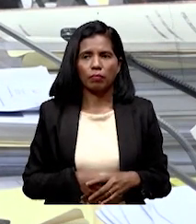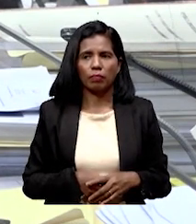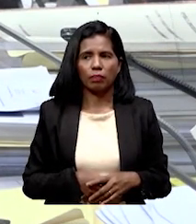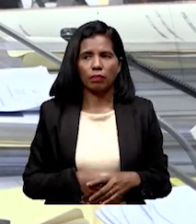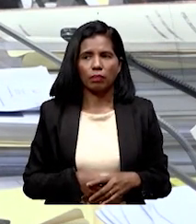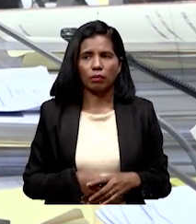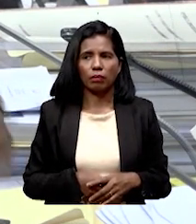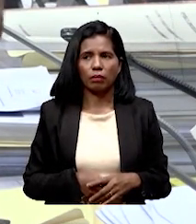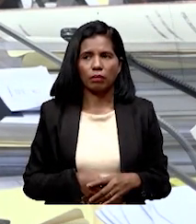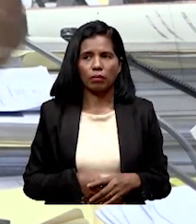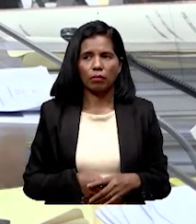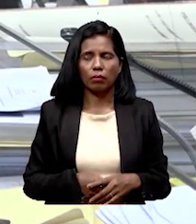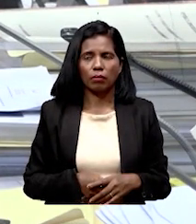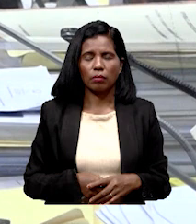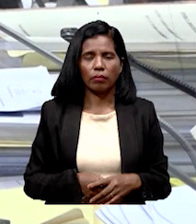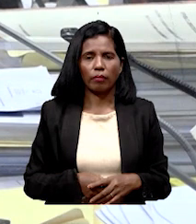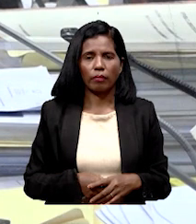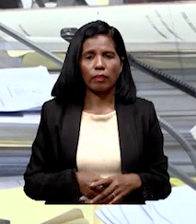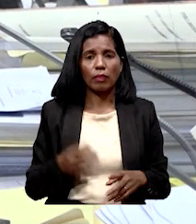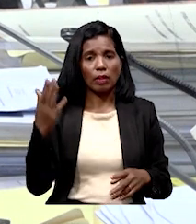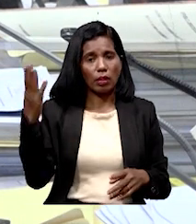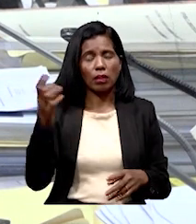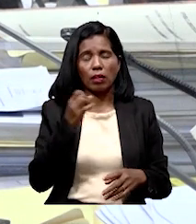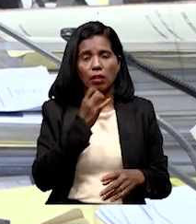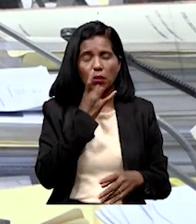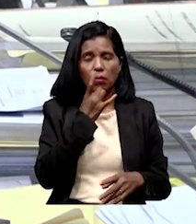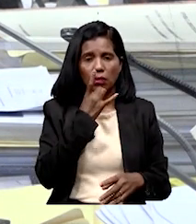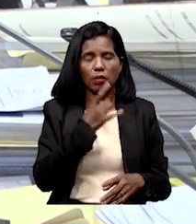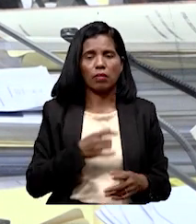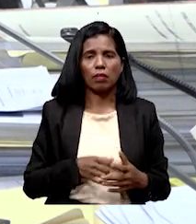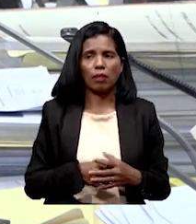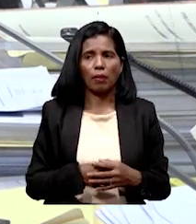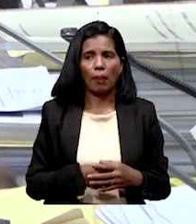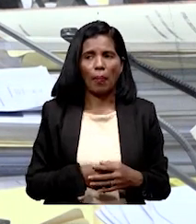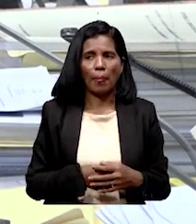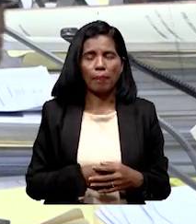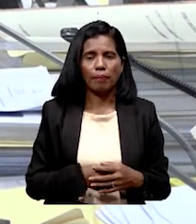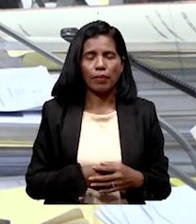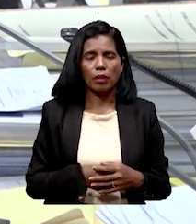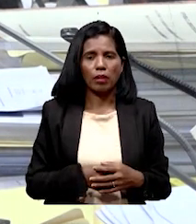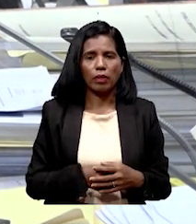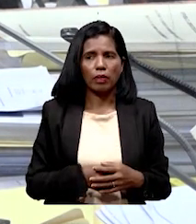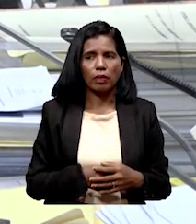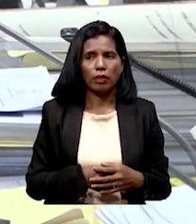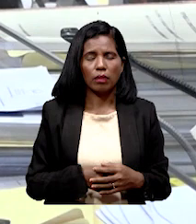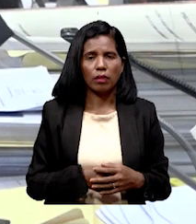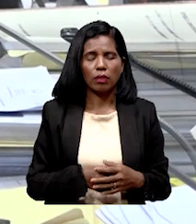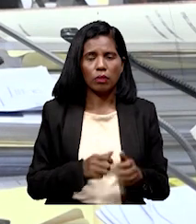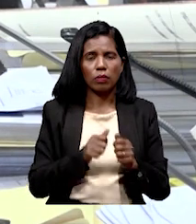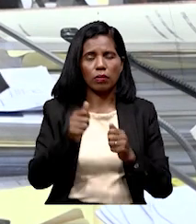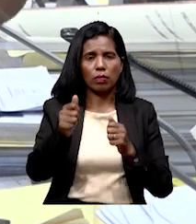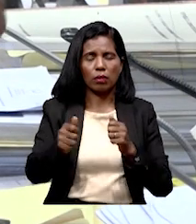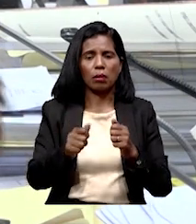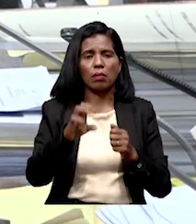lampumera, semáforo ba estádio, né? O cine ba estádio, né? Proibido.